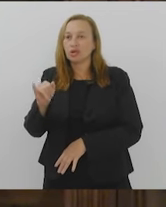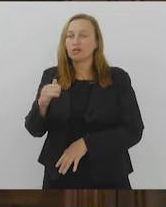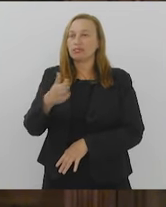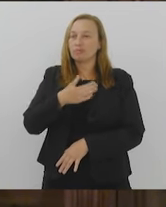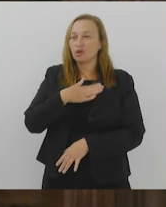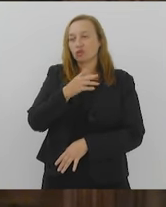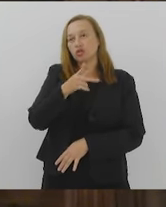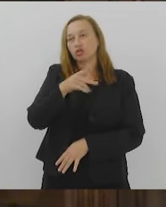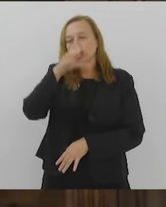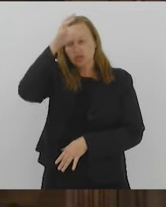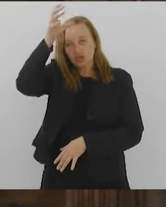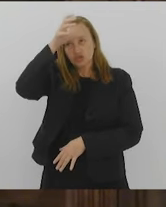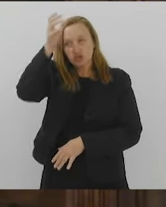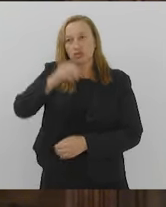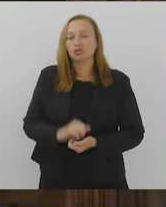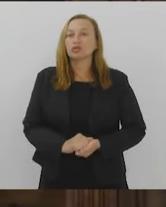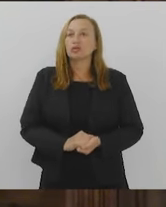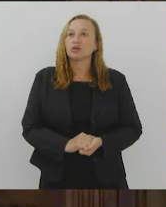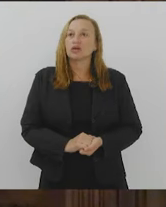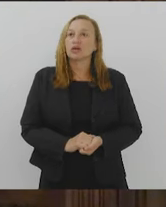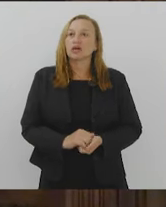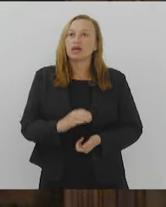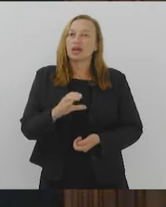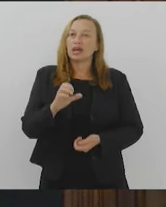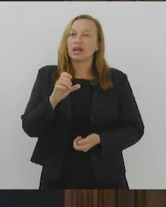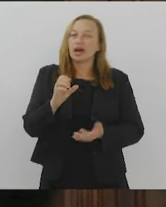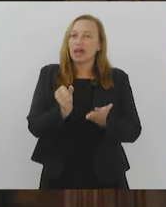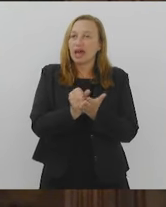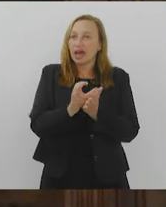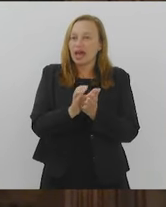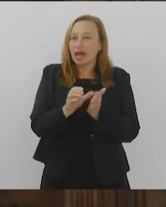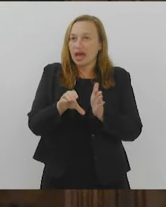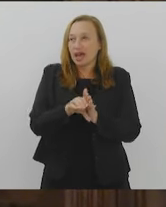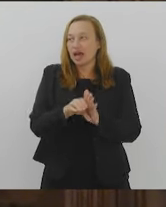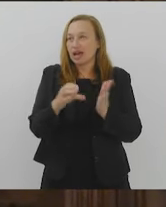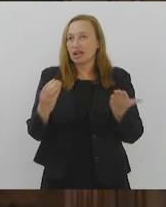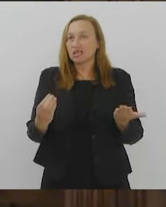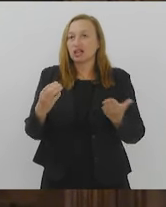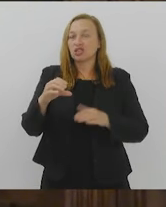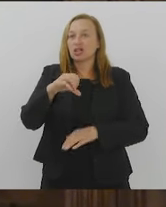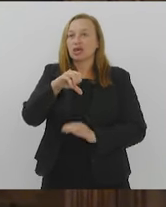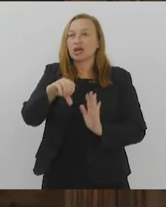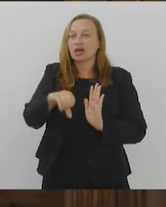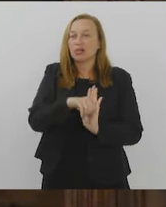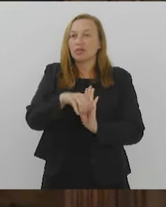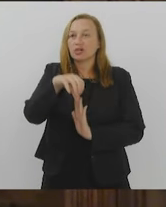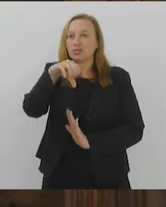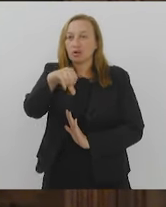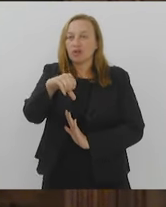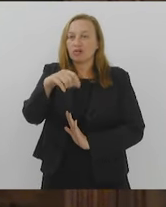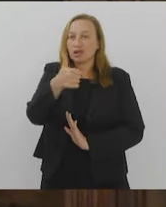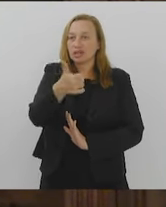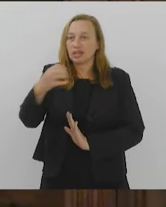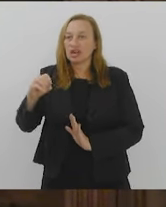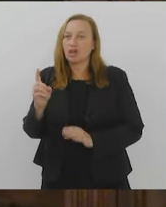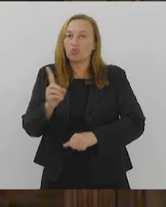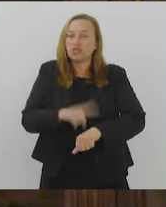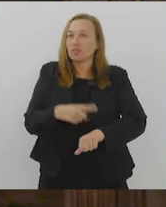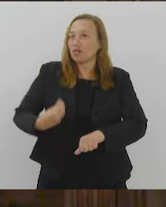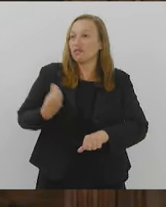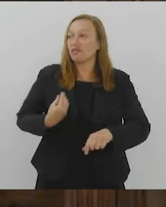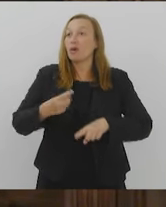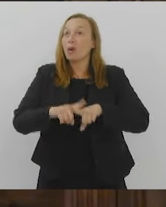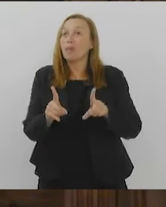Oséias de Paula, Eclesiastes 9:10. A vida não é sobre o tempo que se viveu, mas a